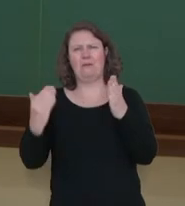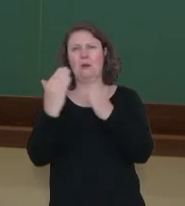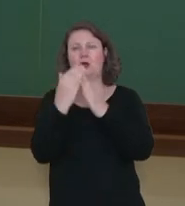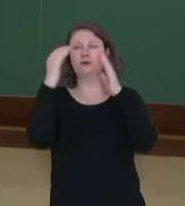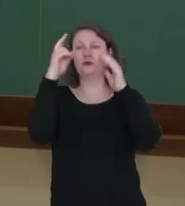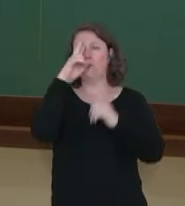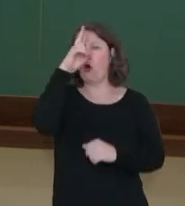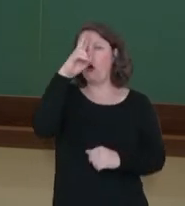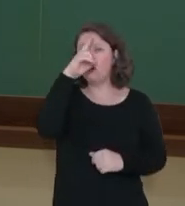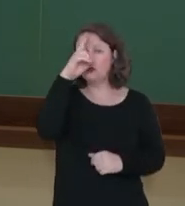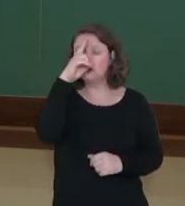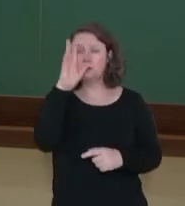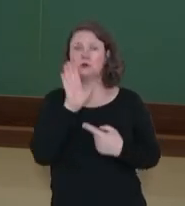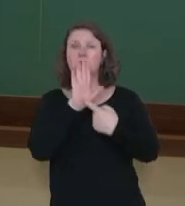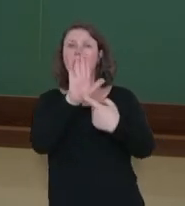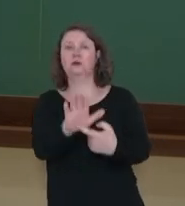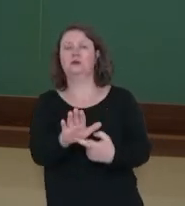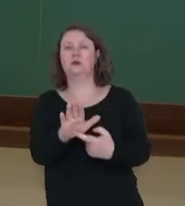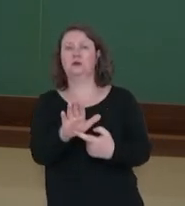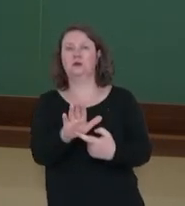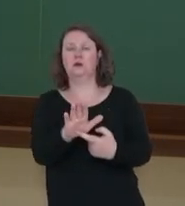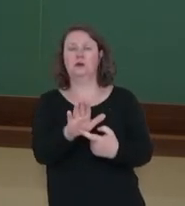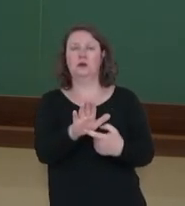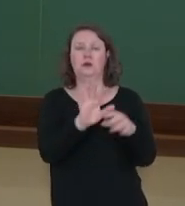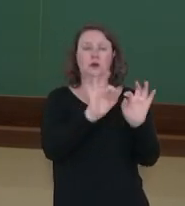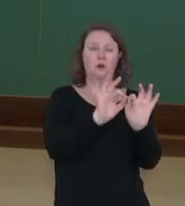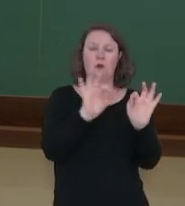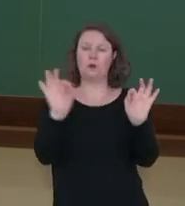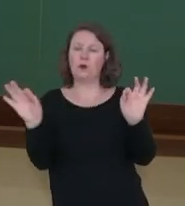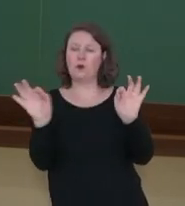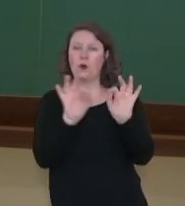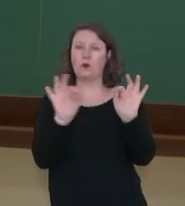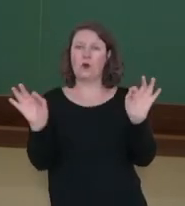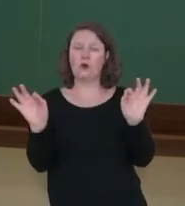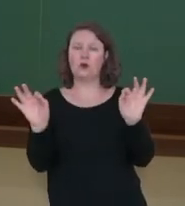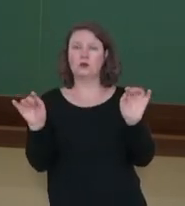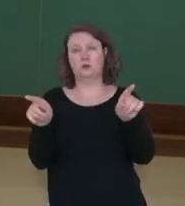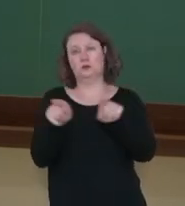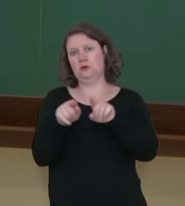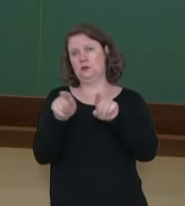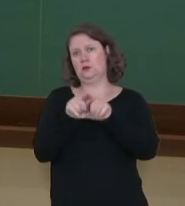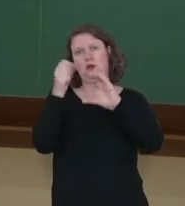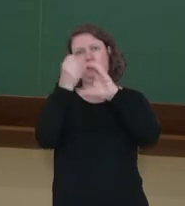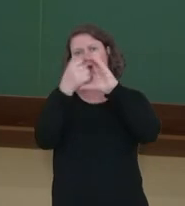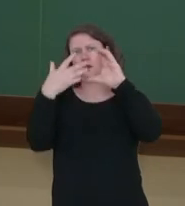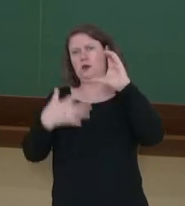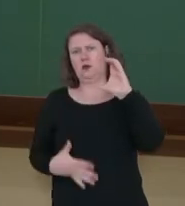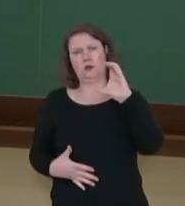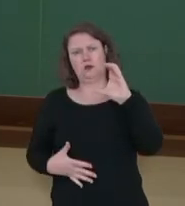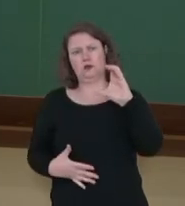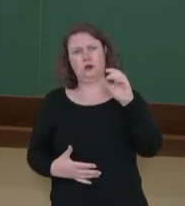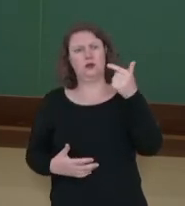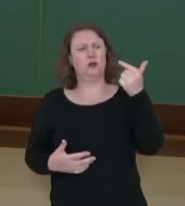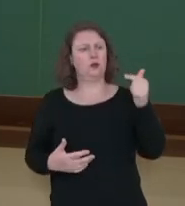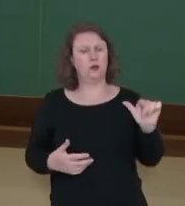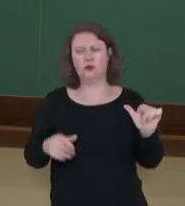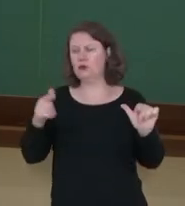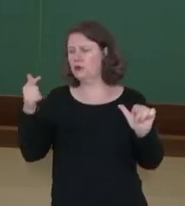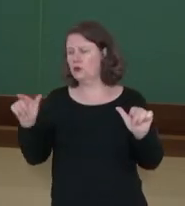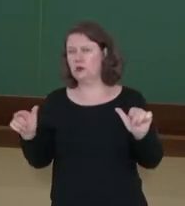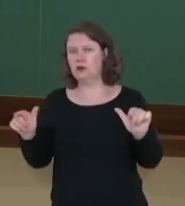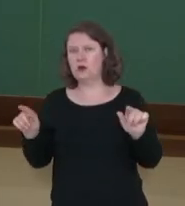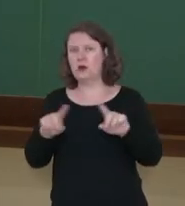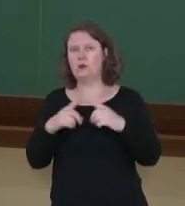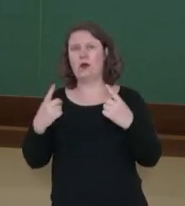esse cruzamento. Mas também, claro, vai possuir algumas características recessivas. Mas as dominantes são